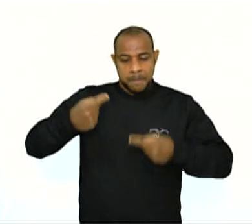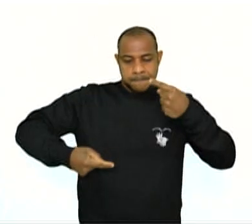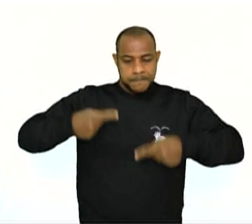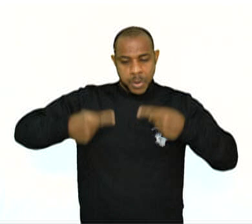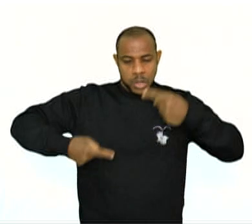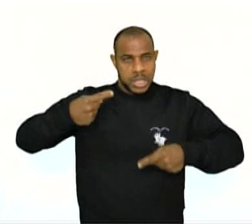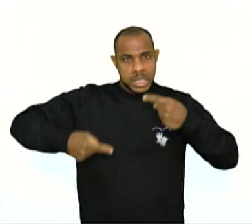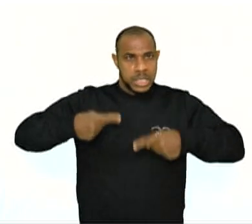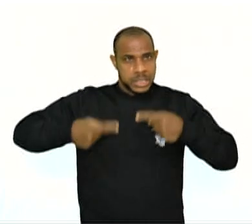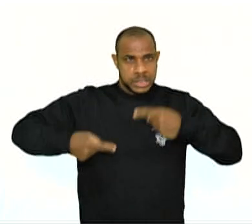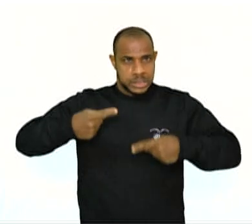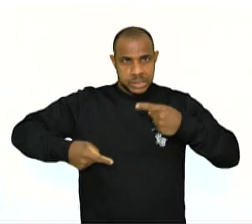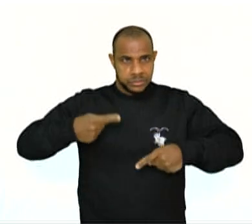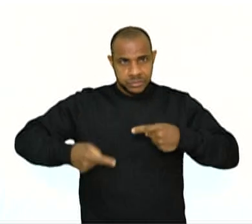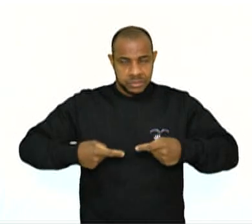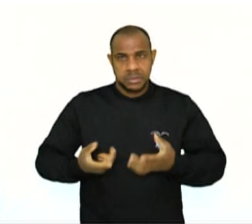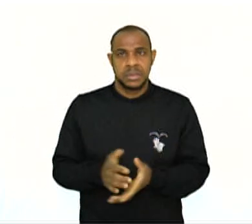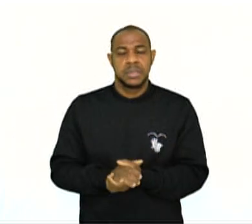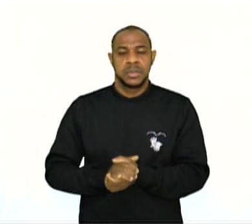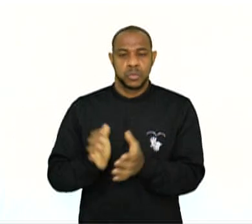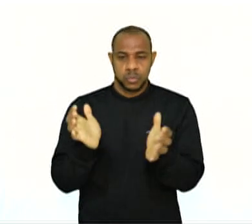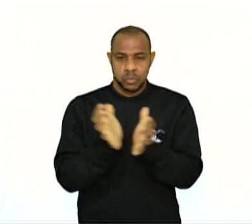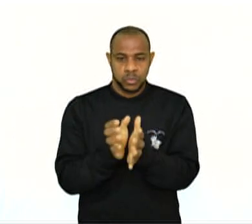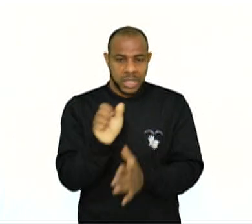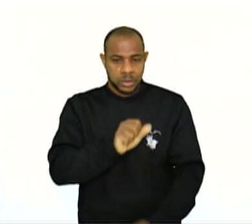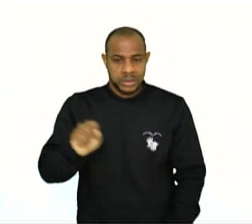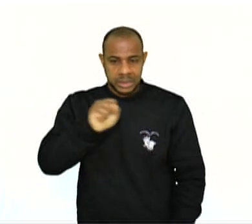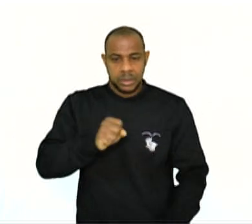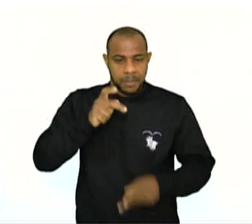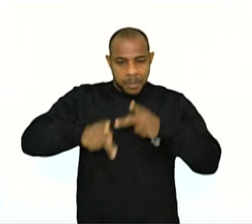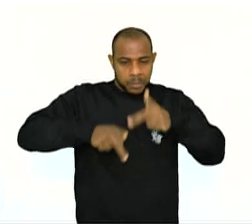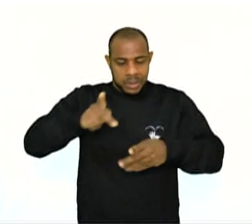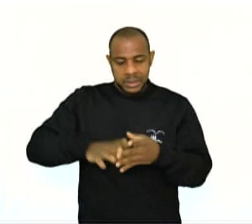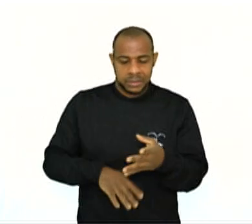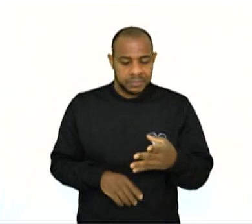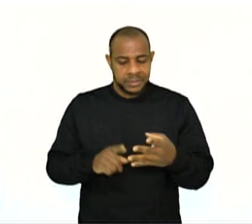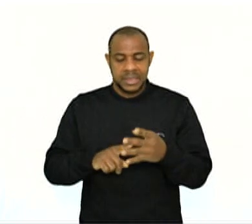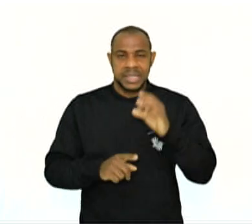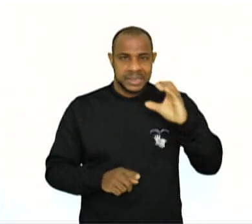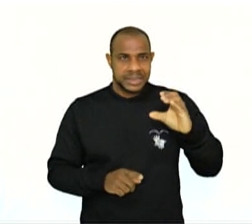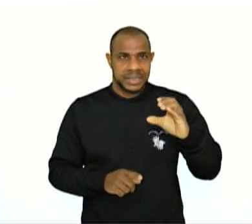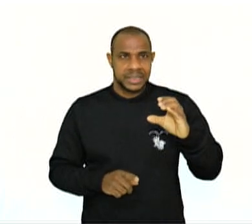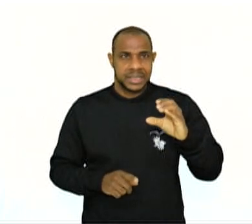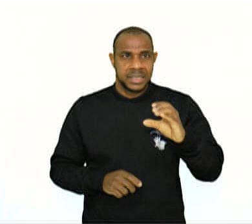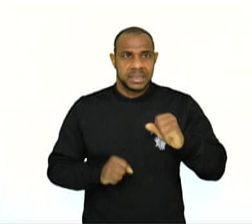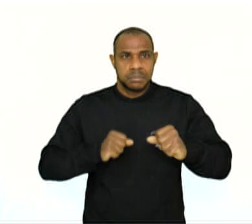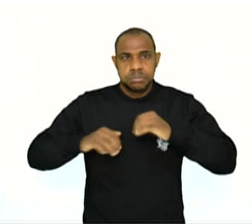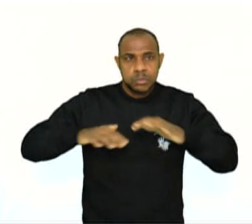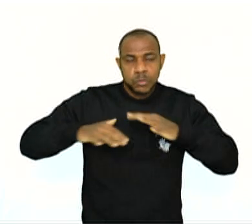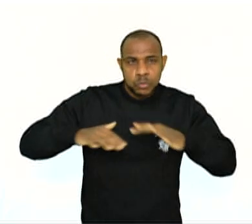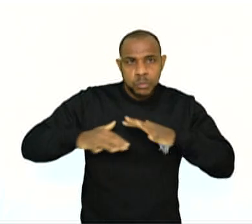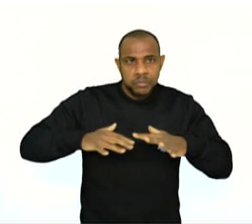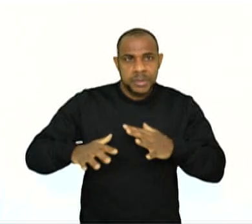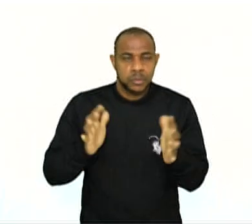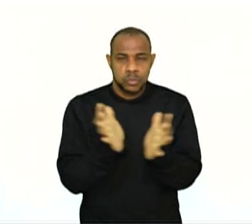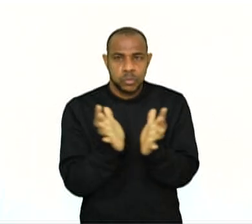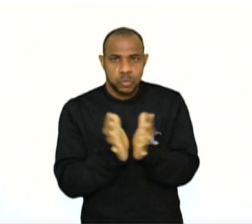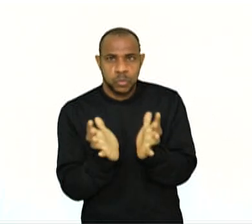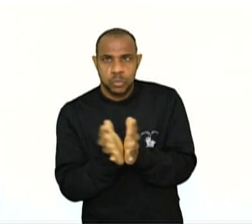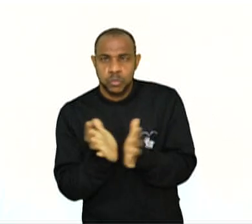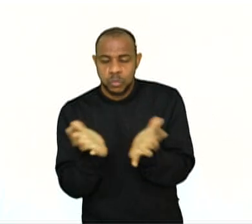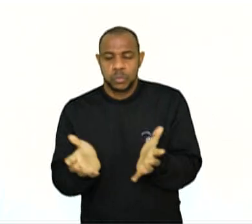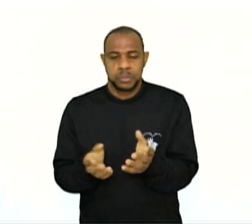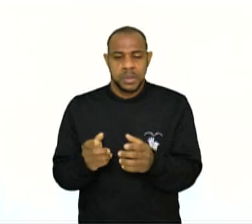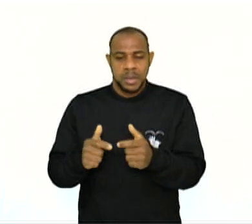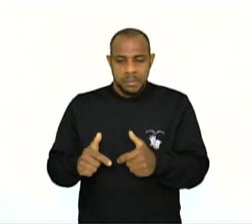adquirido pelos sindicatos populares, D, da desmobilização das classes dominantes frente ao avanço das